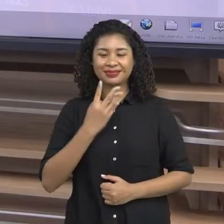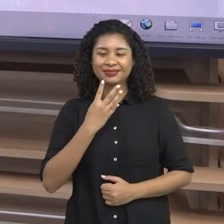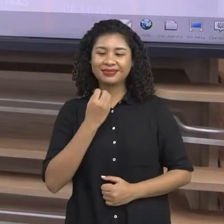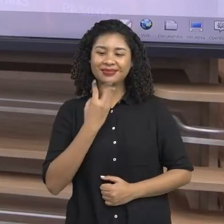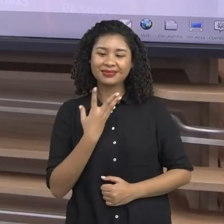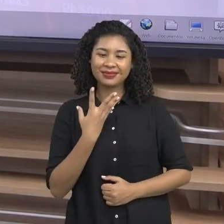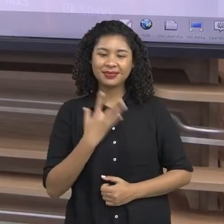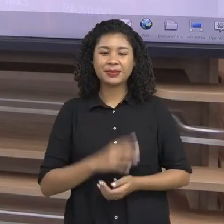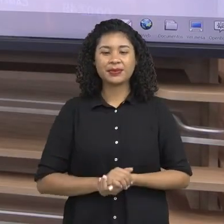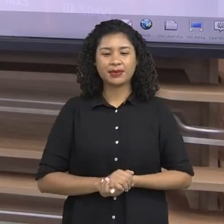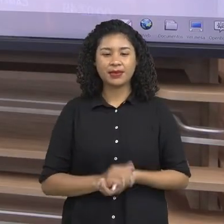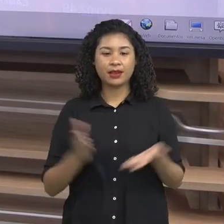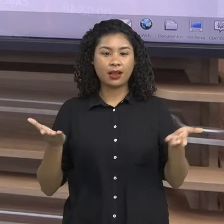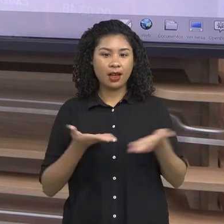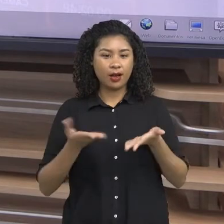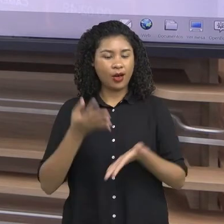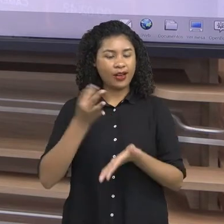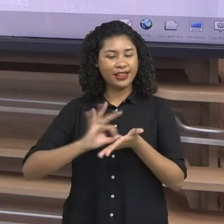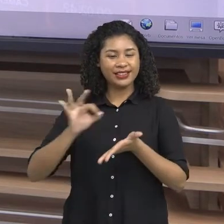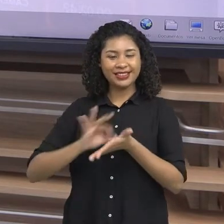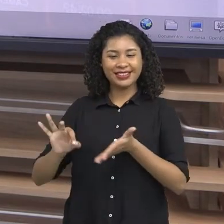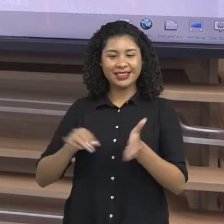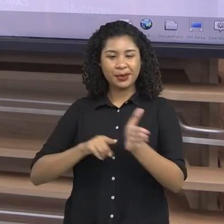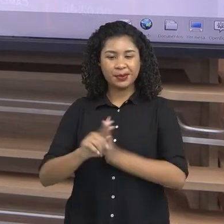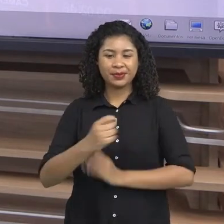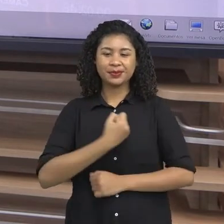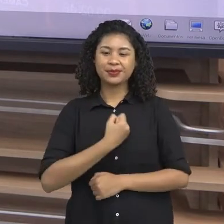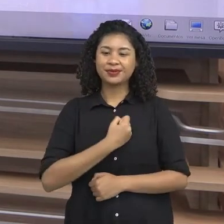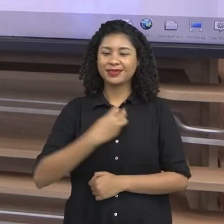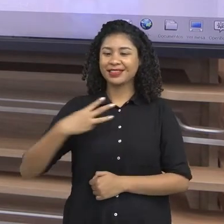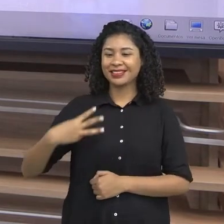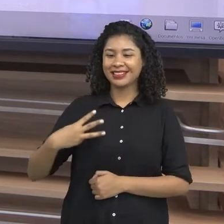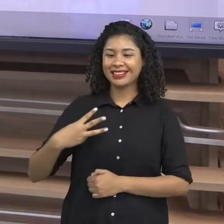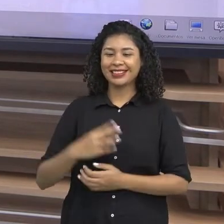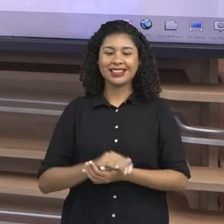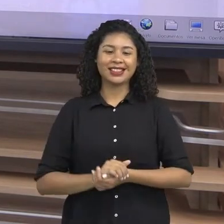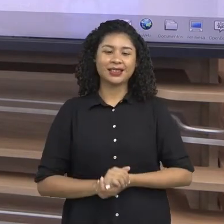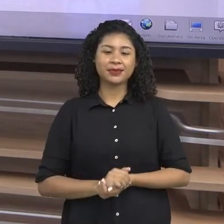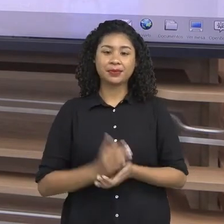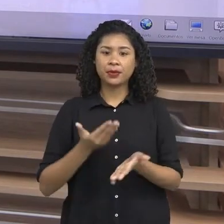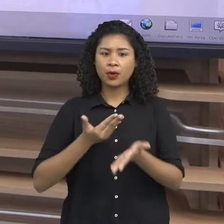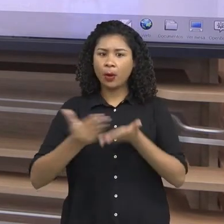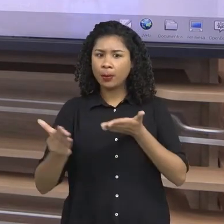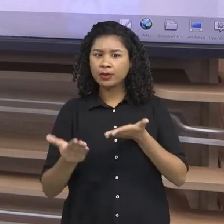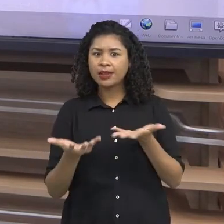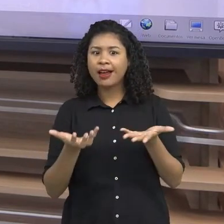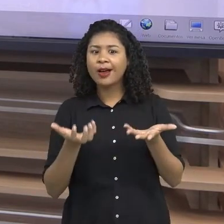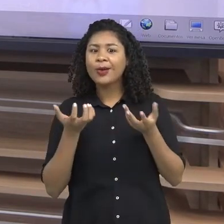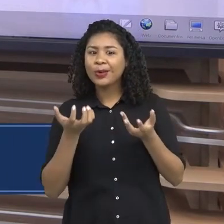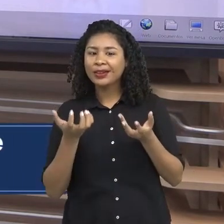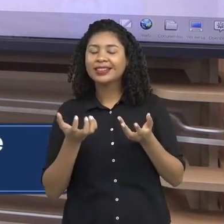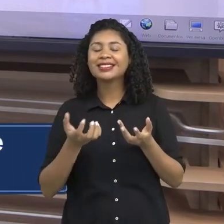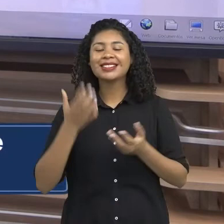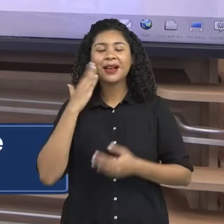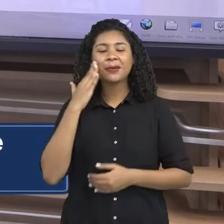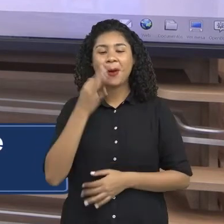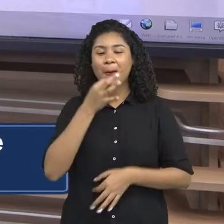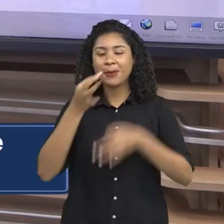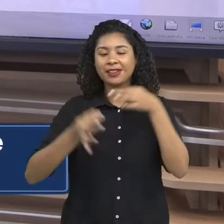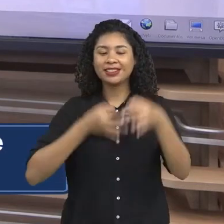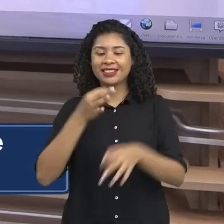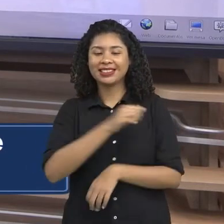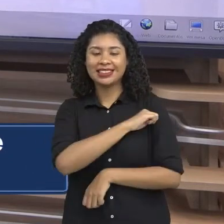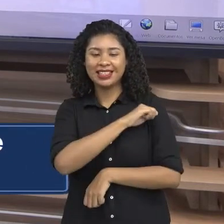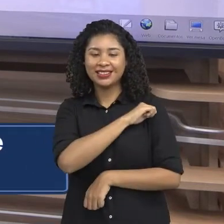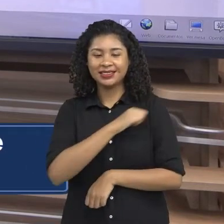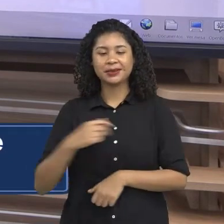Muito bem, vamos fazer a correção da questão de número 3. Vamos iniciar observando a participação dos nossos alunos. A gente tem